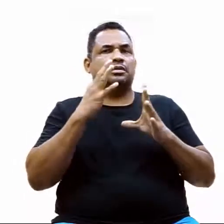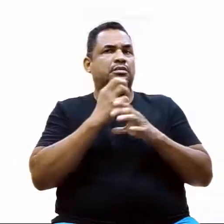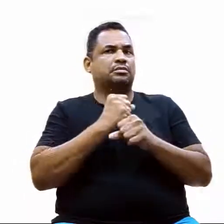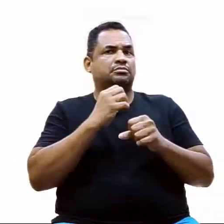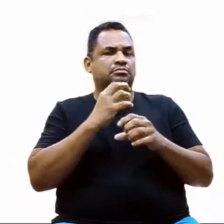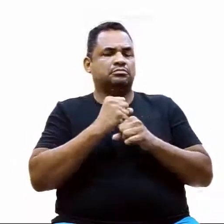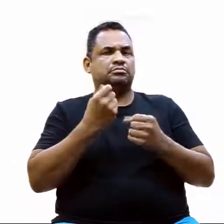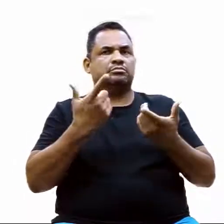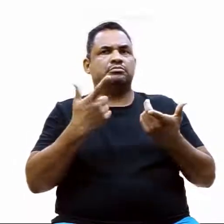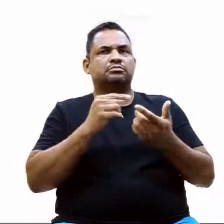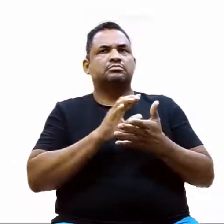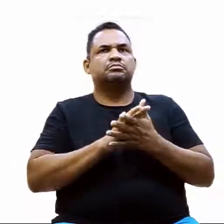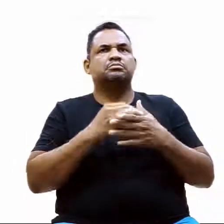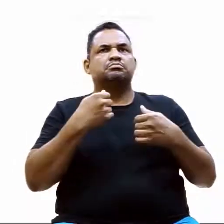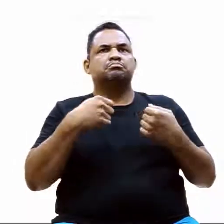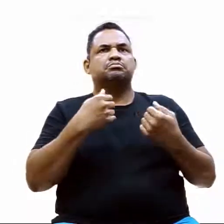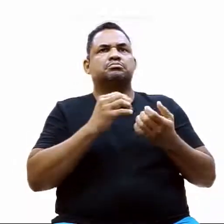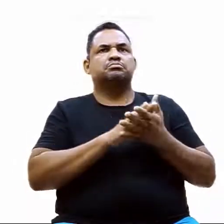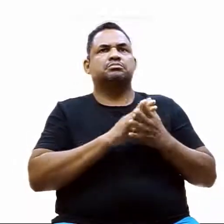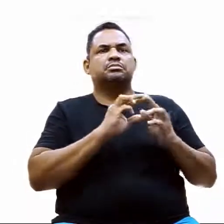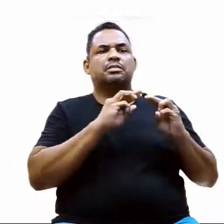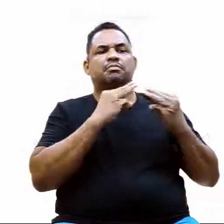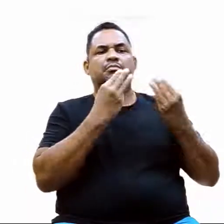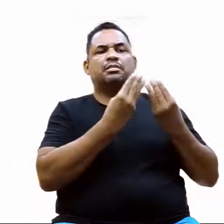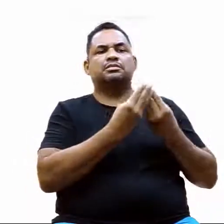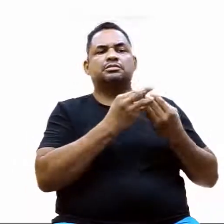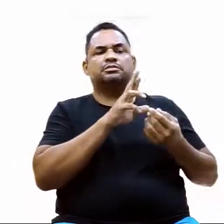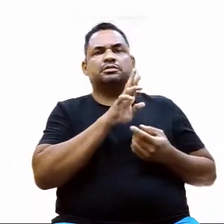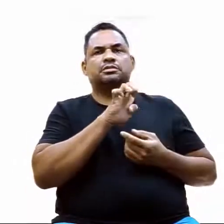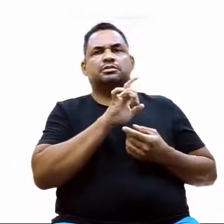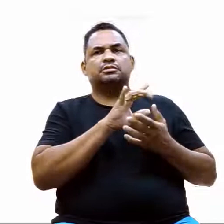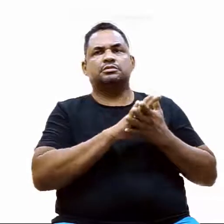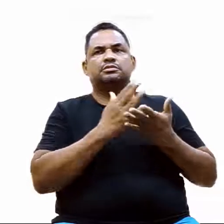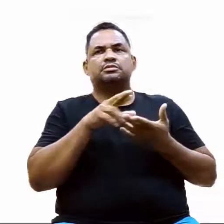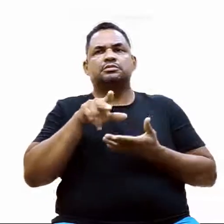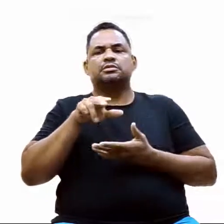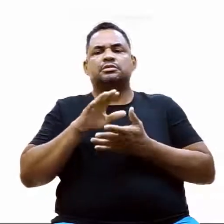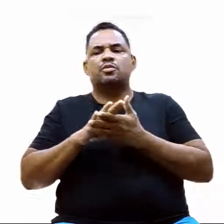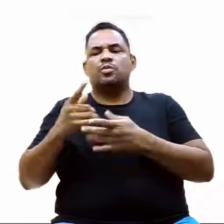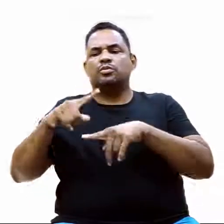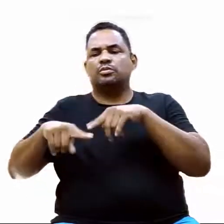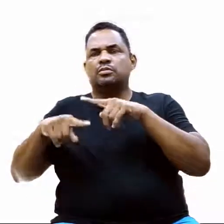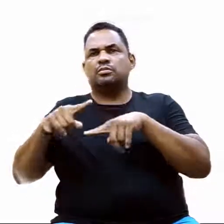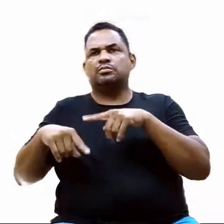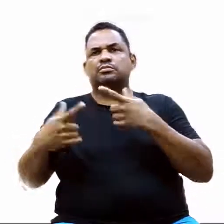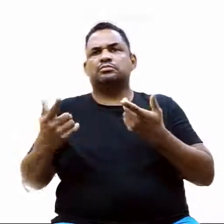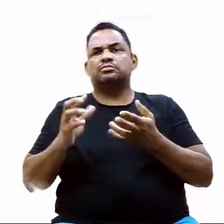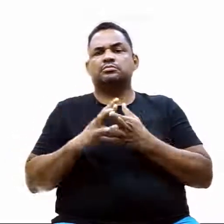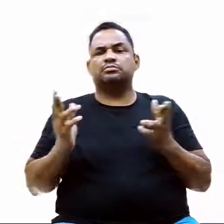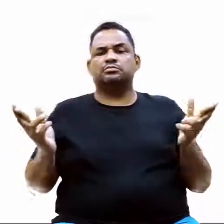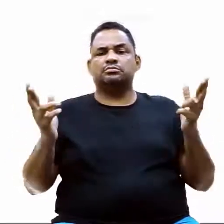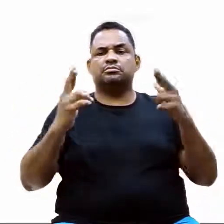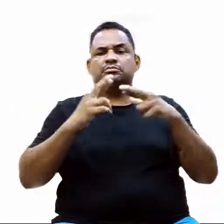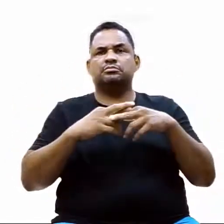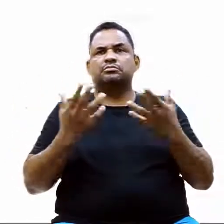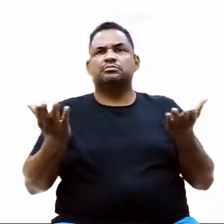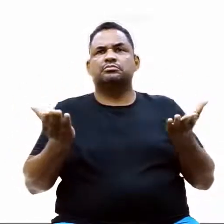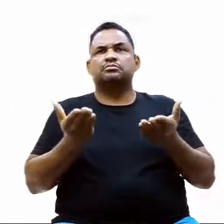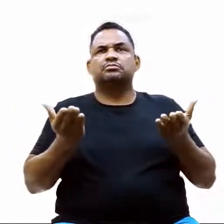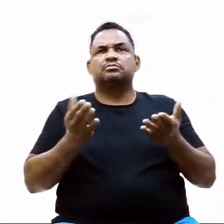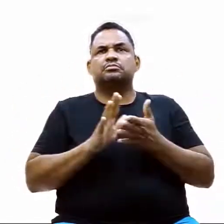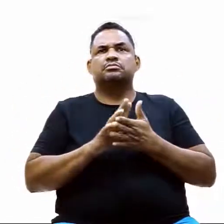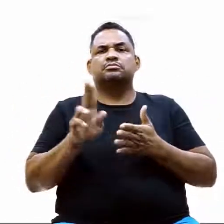tem que ser igual ao produto. Como eu estou numa transformação química, numa reação química, então agora eu vou utilizar